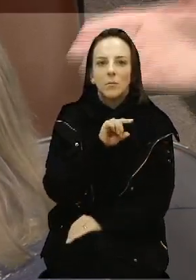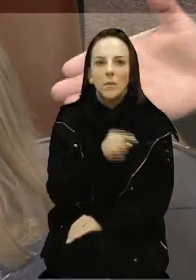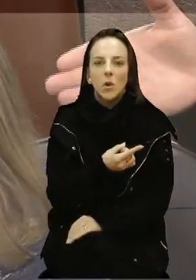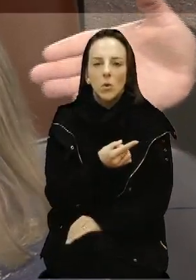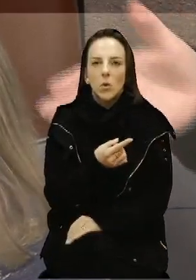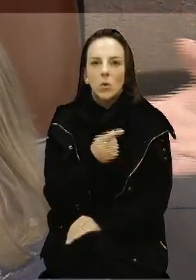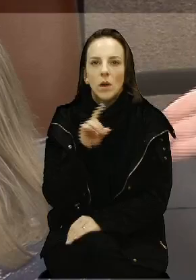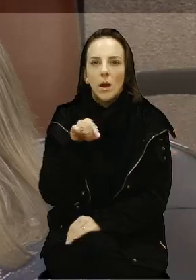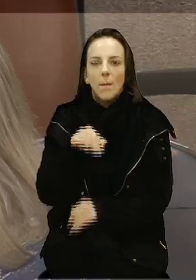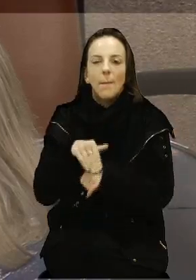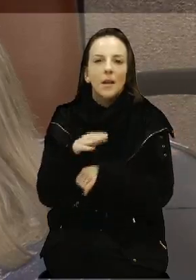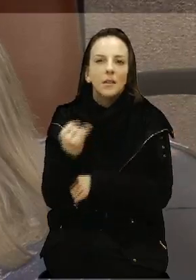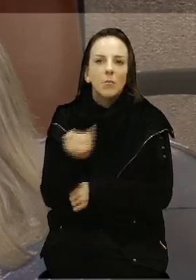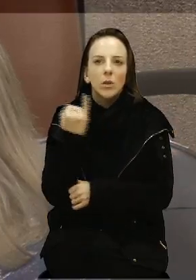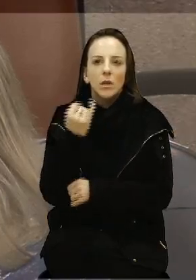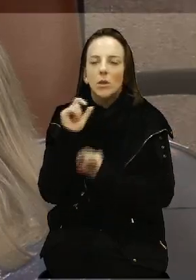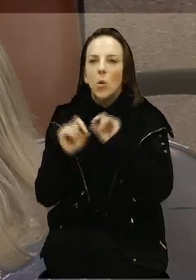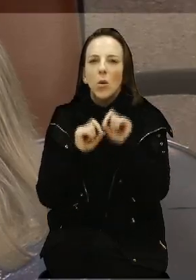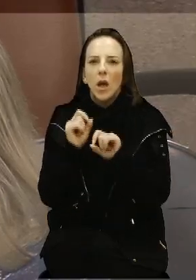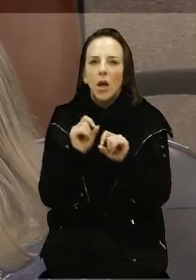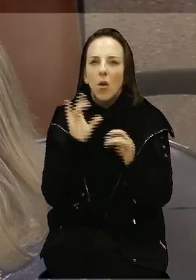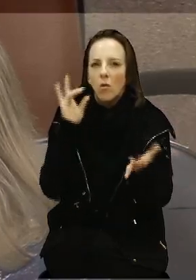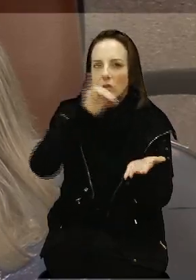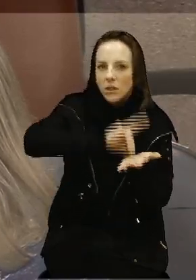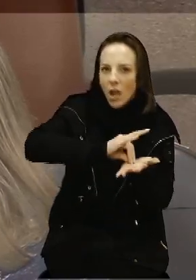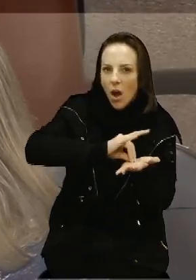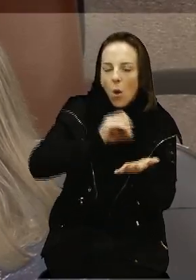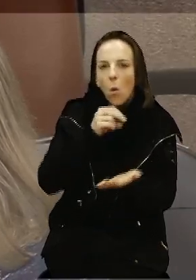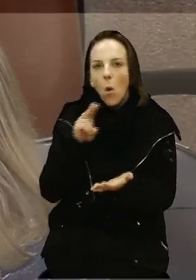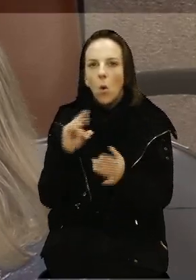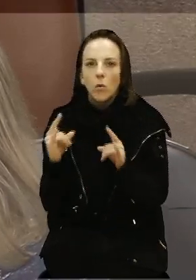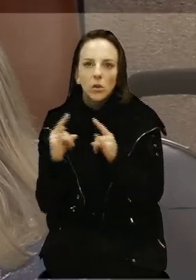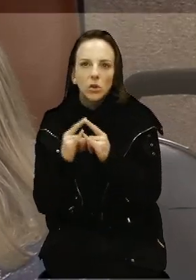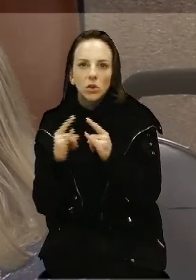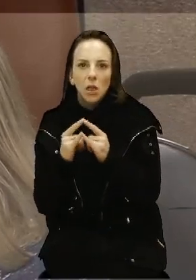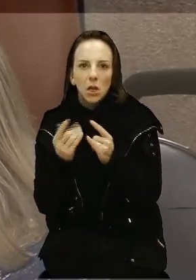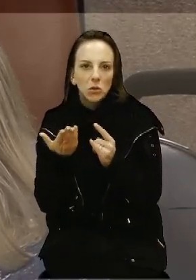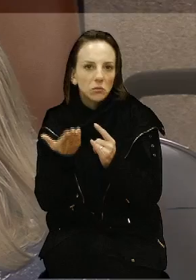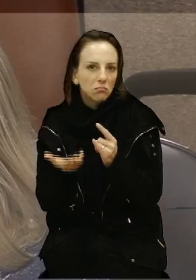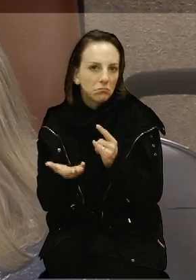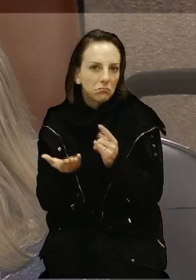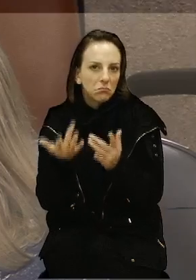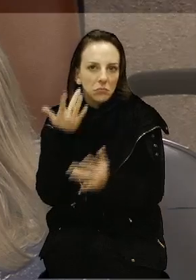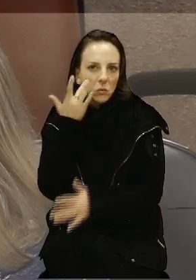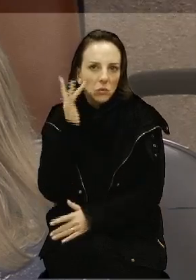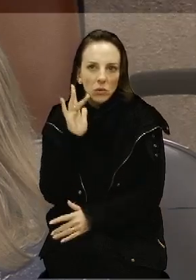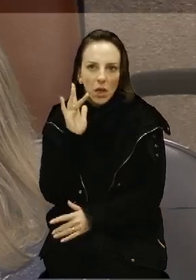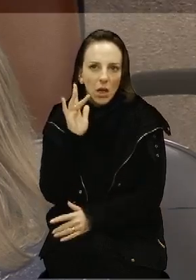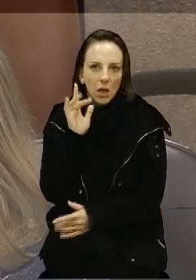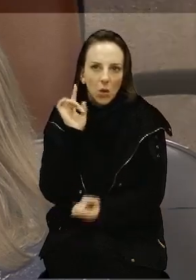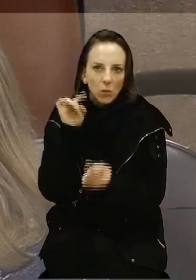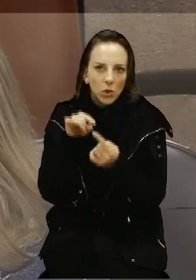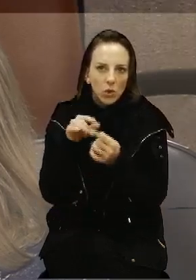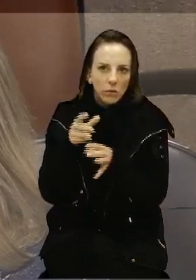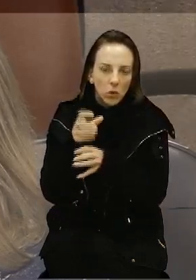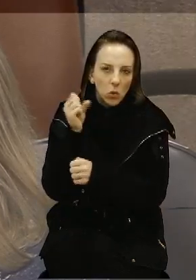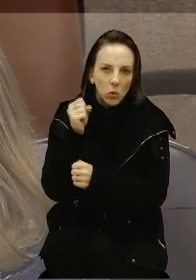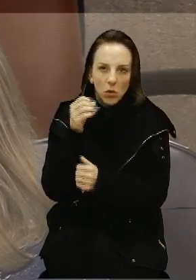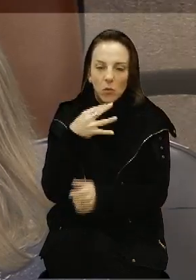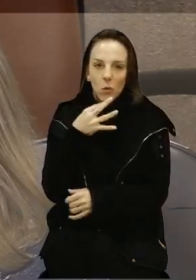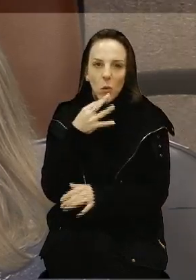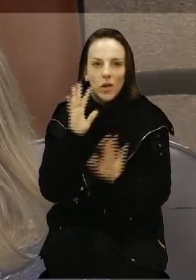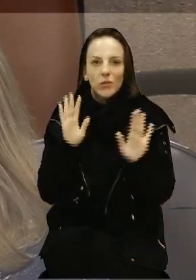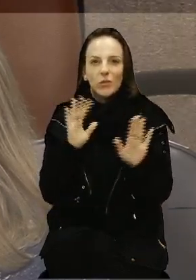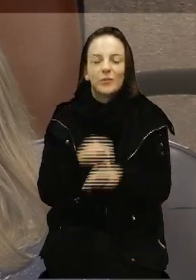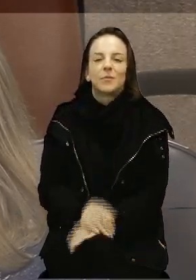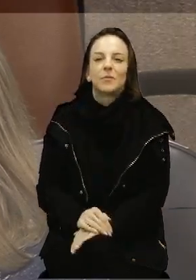é oficial ou se é para uma entidade... não sei se é fins lucrativos, então é o momento de a